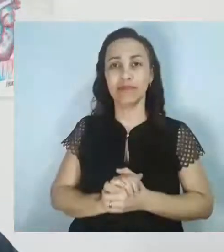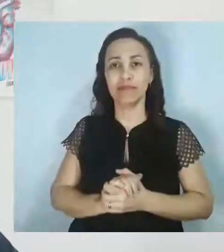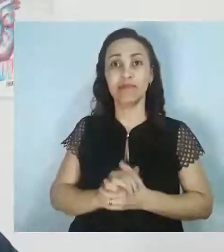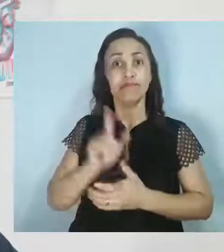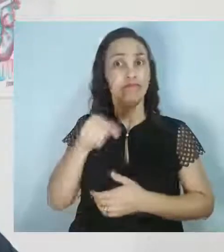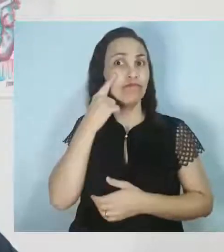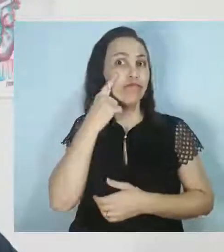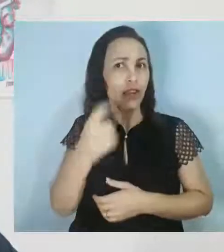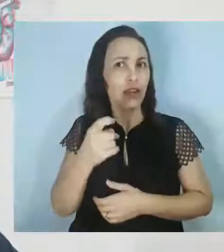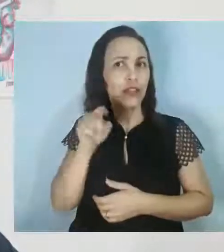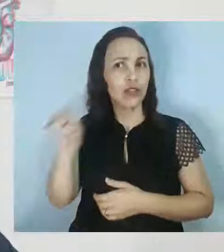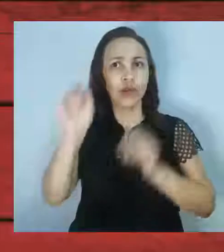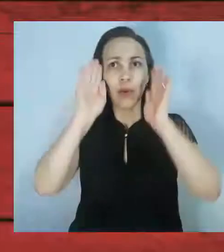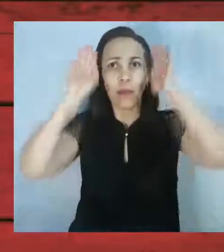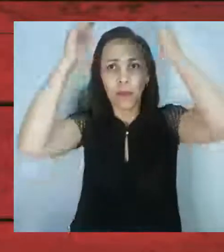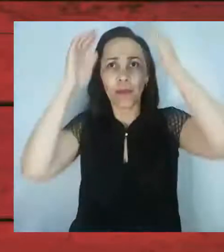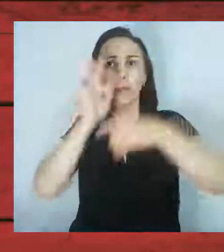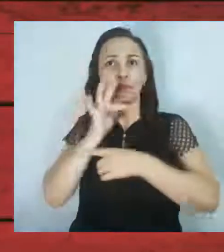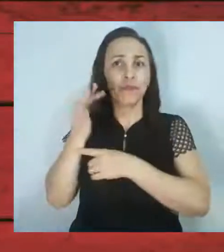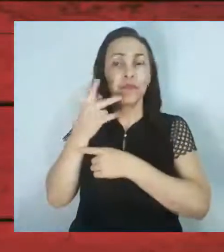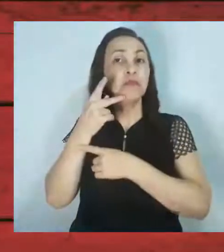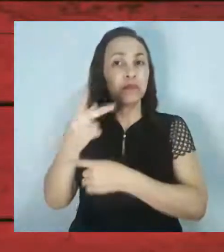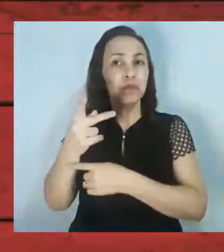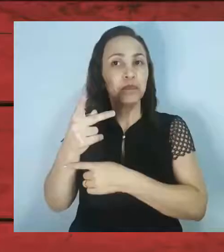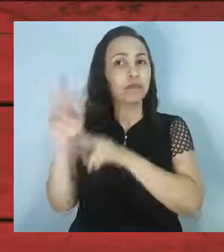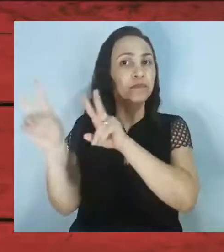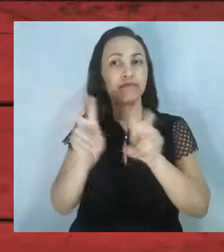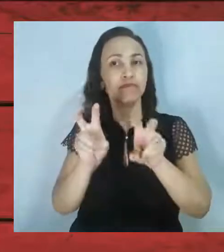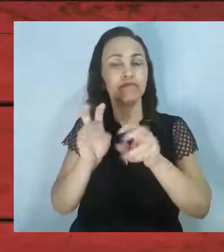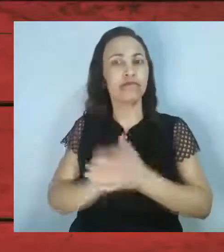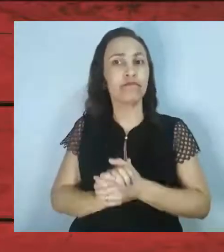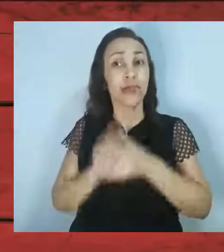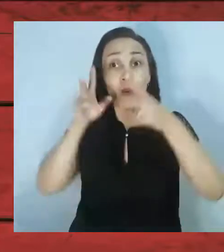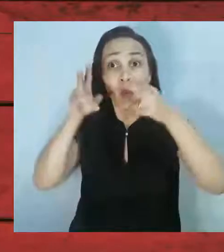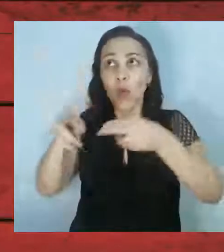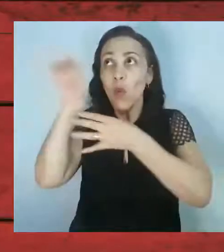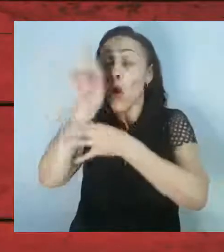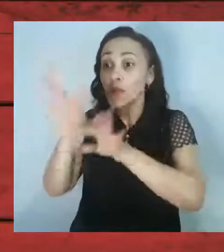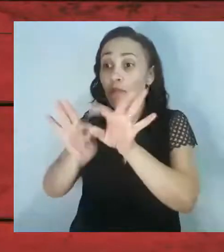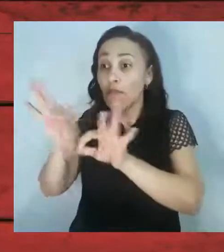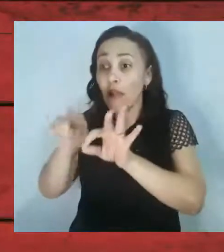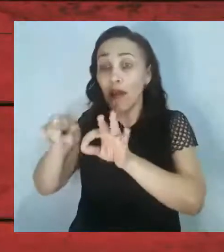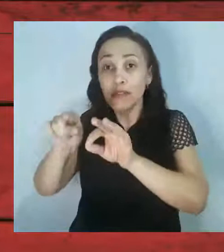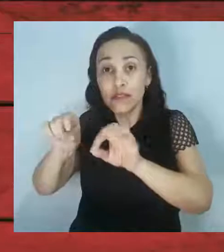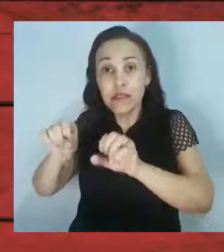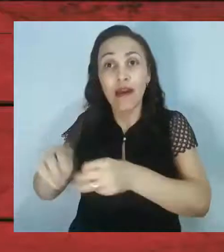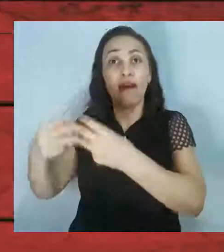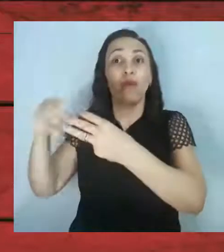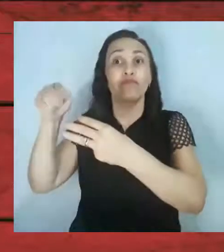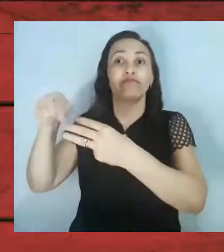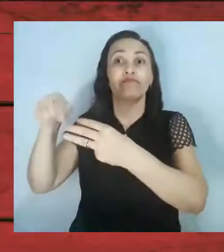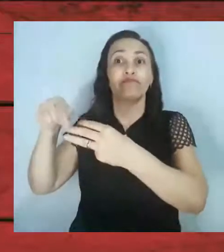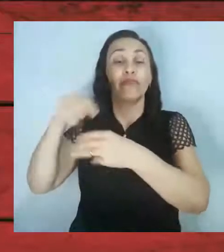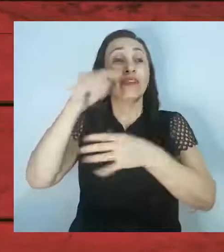que o Papa Francisco diz. Ele diz assim: como o Senhor fez com Israel, assim São